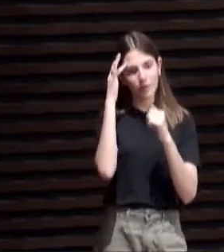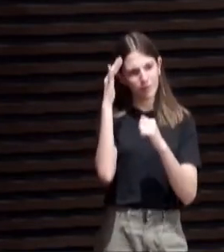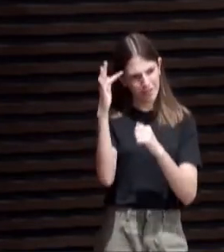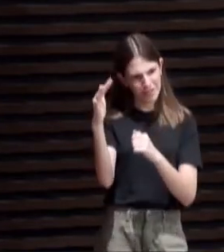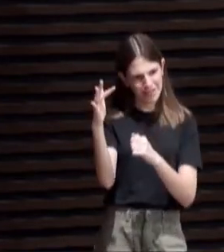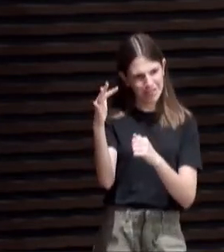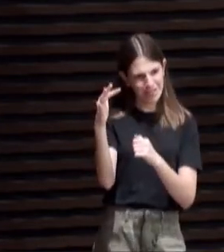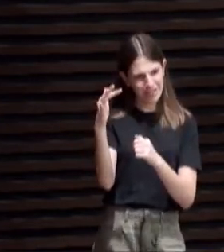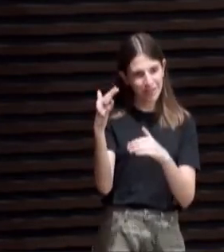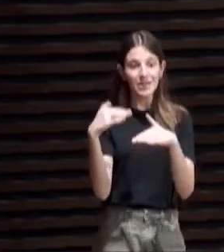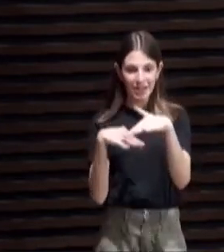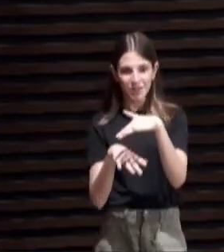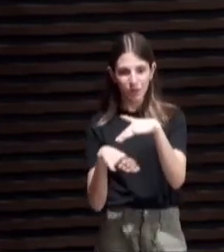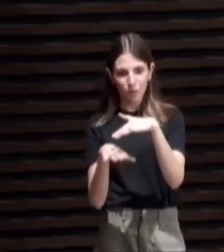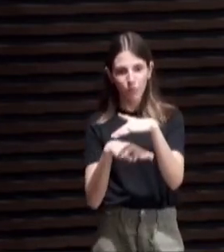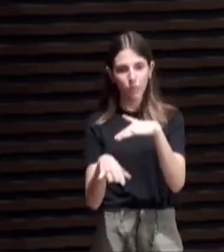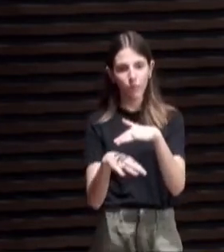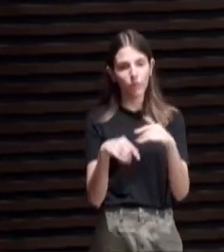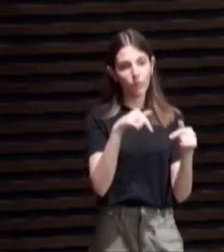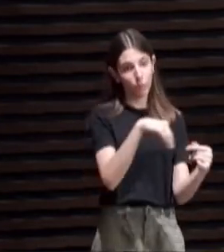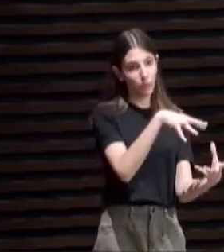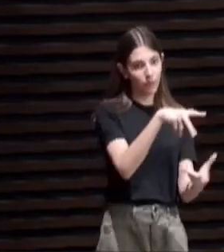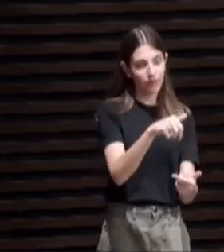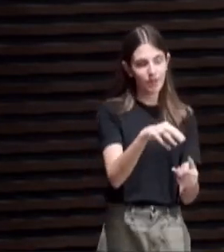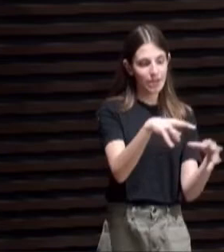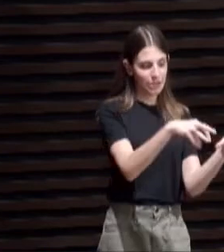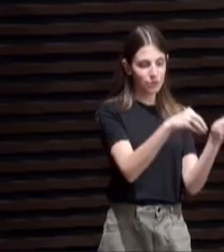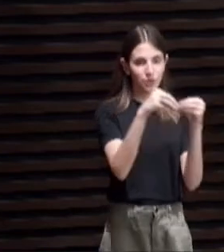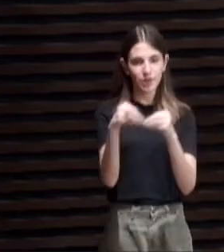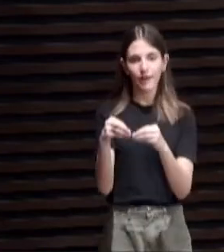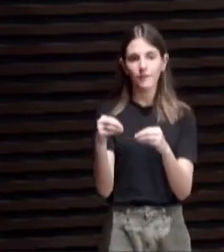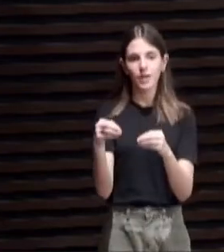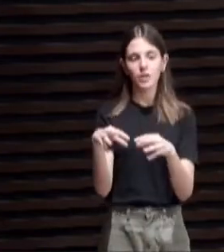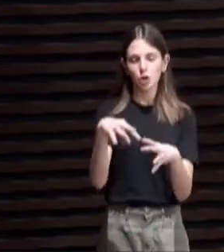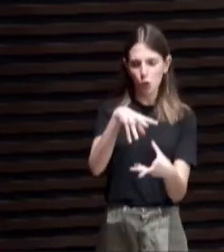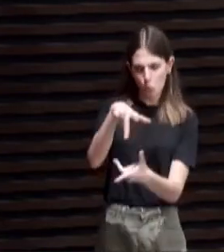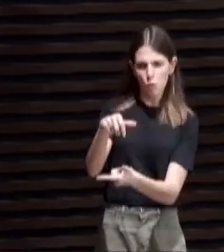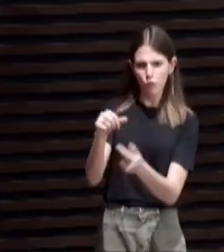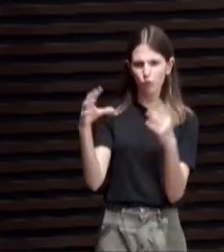vão transitar do mundo das trevas para o mundo da luz, onde elas vão conhecer.